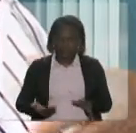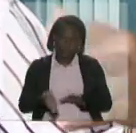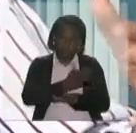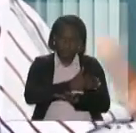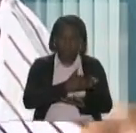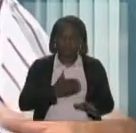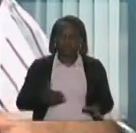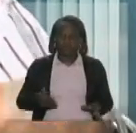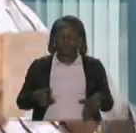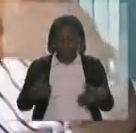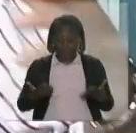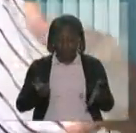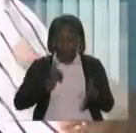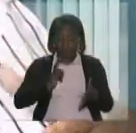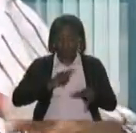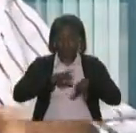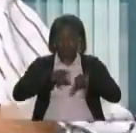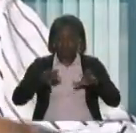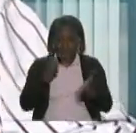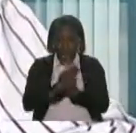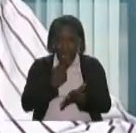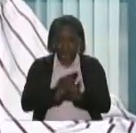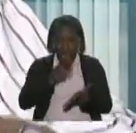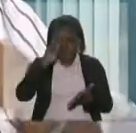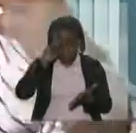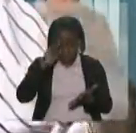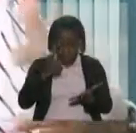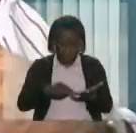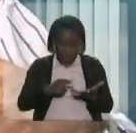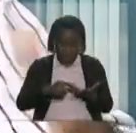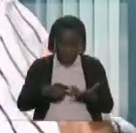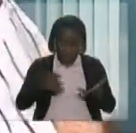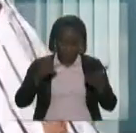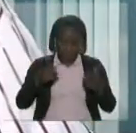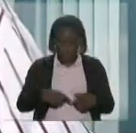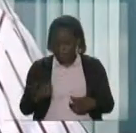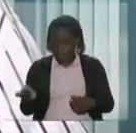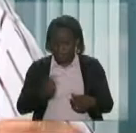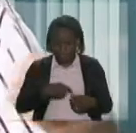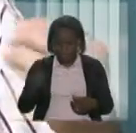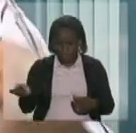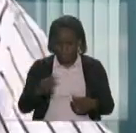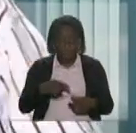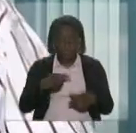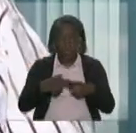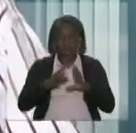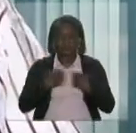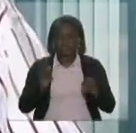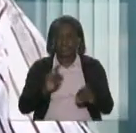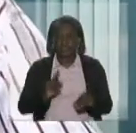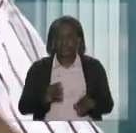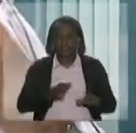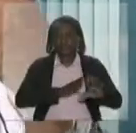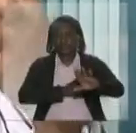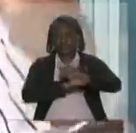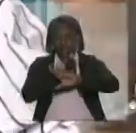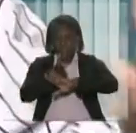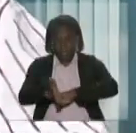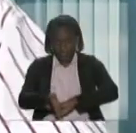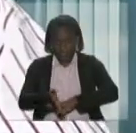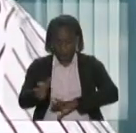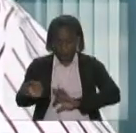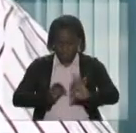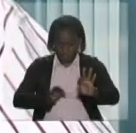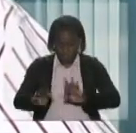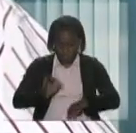é e tinha vários erros a gente voltava ia e voltava eles não resolvi então a gente vai lá e faz no